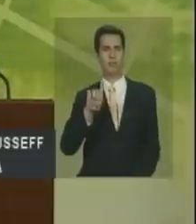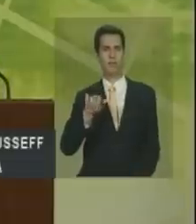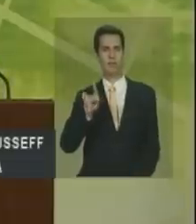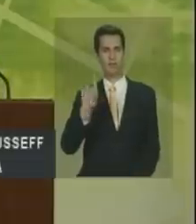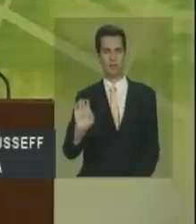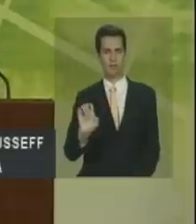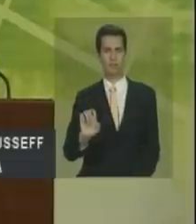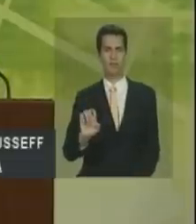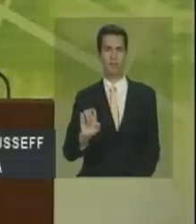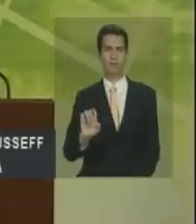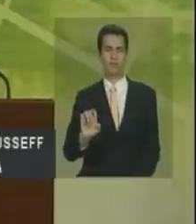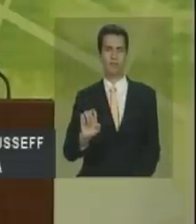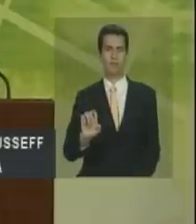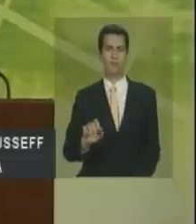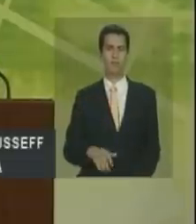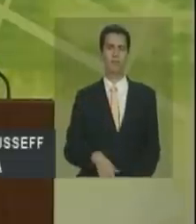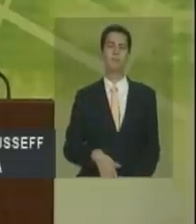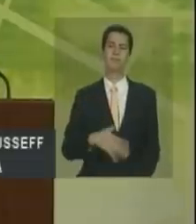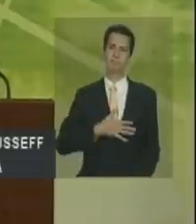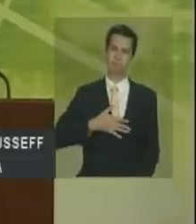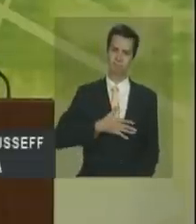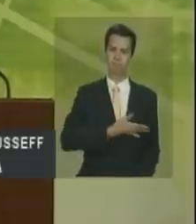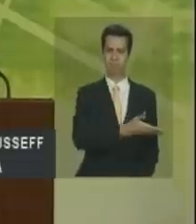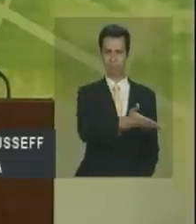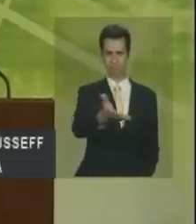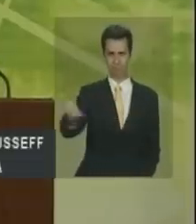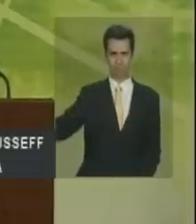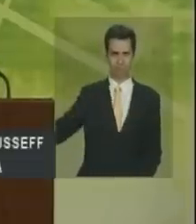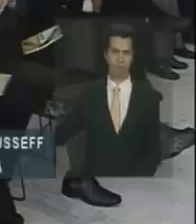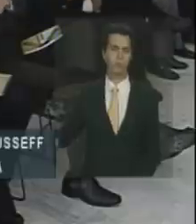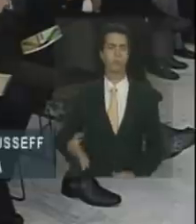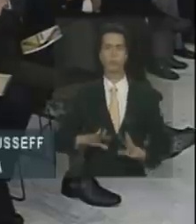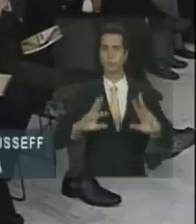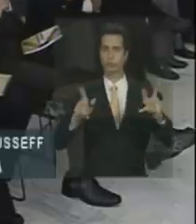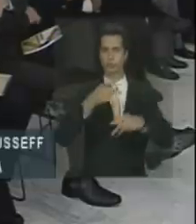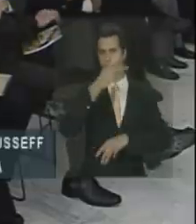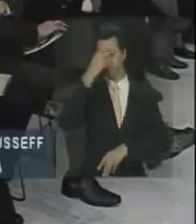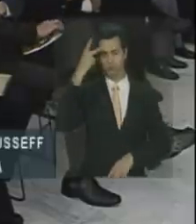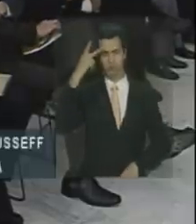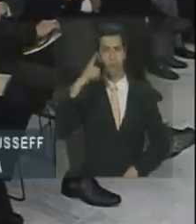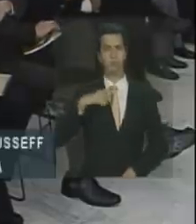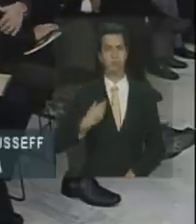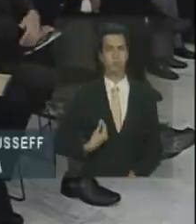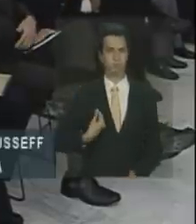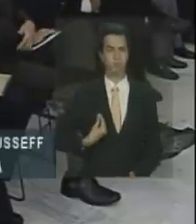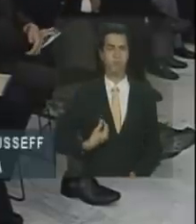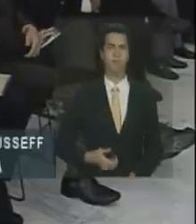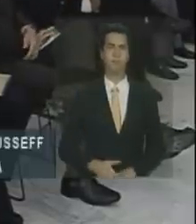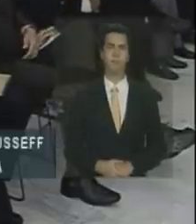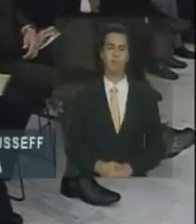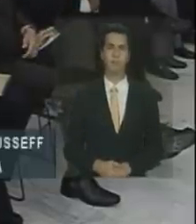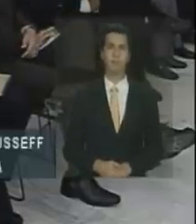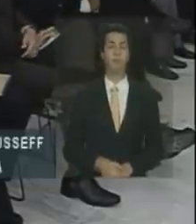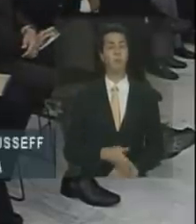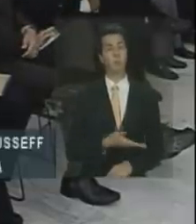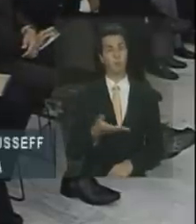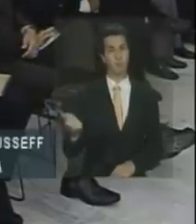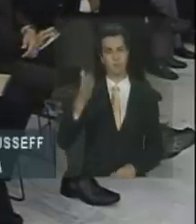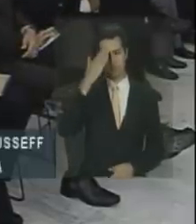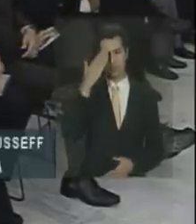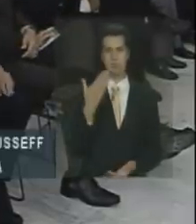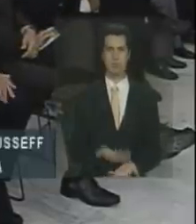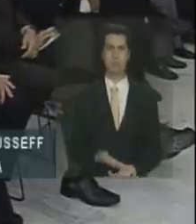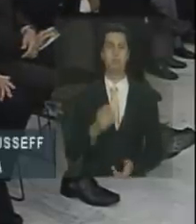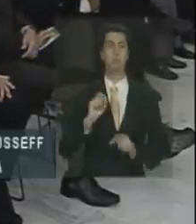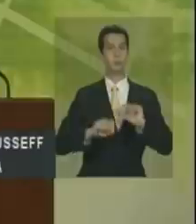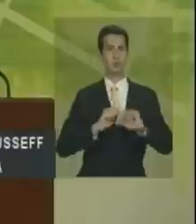Senhoras e senhores, trabalhadores, empresários, funcionários do governo aqui presentes. Tenho certeza de que meu